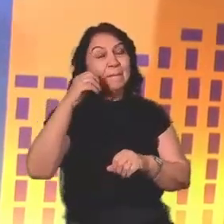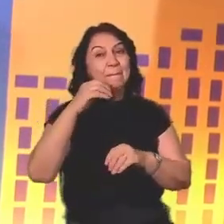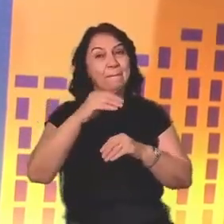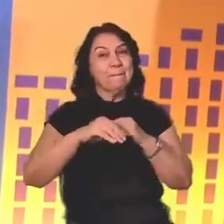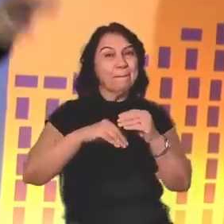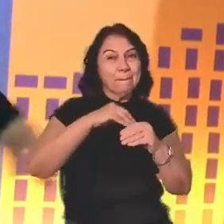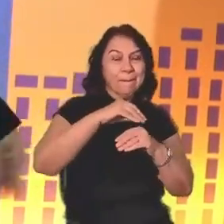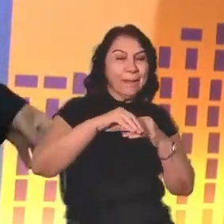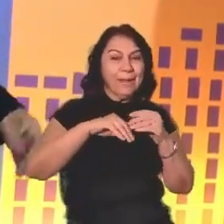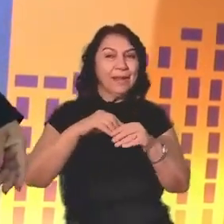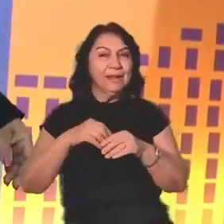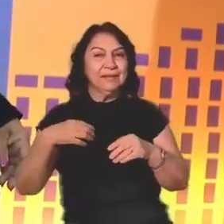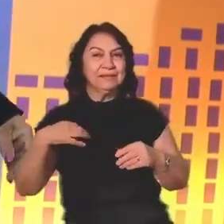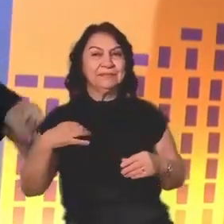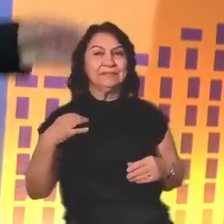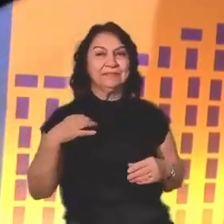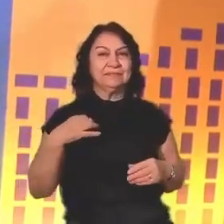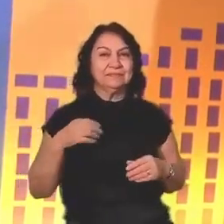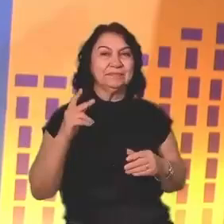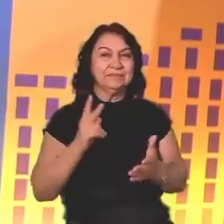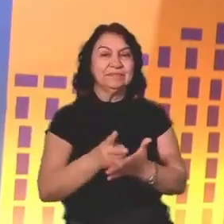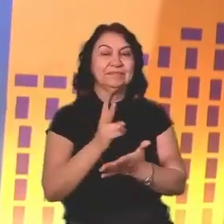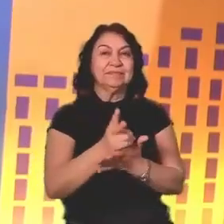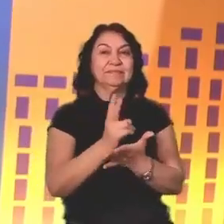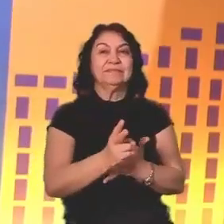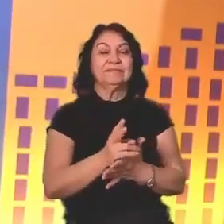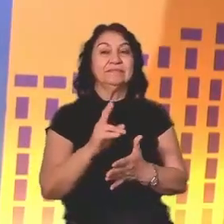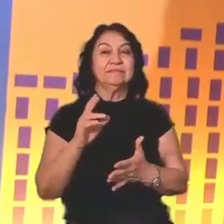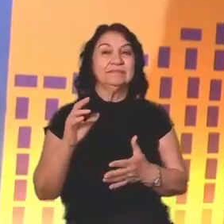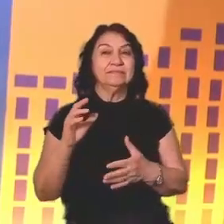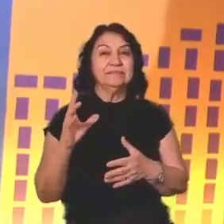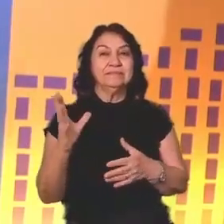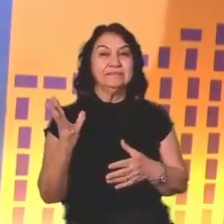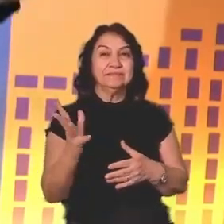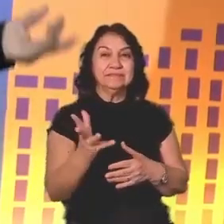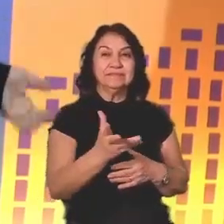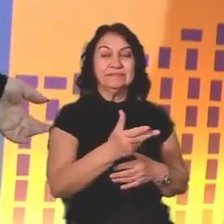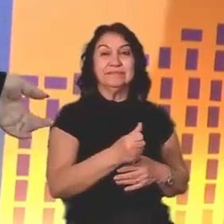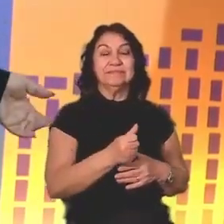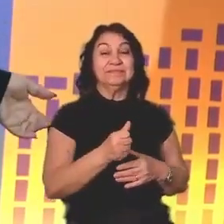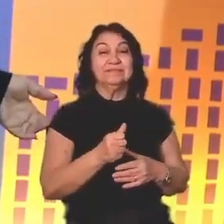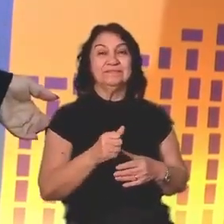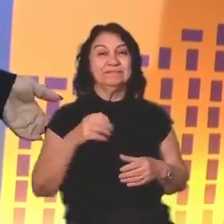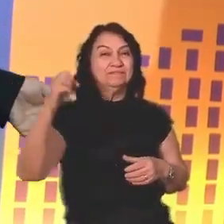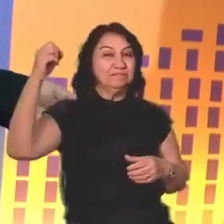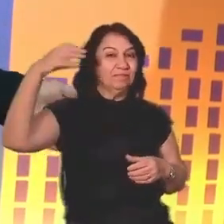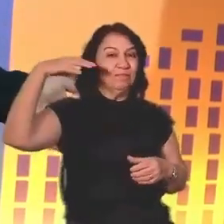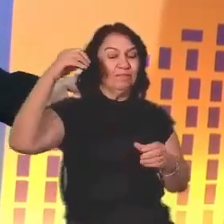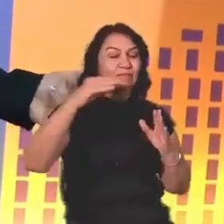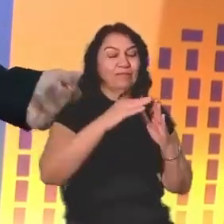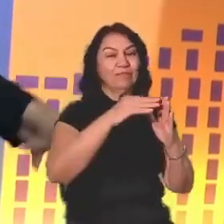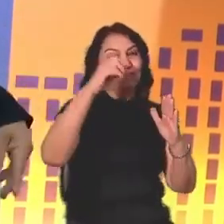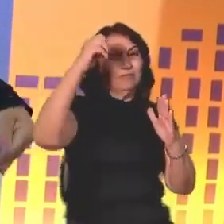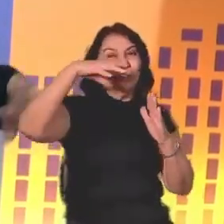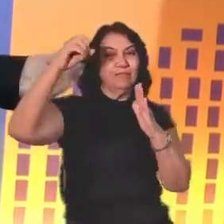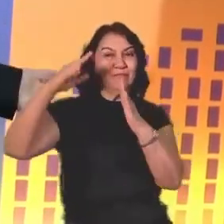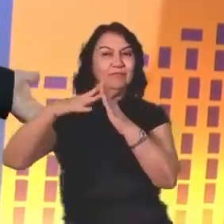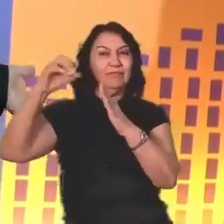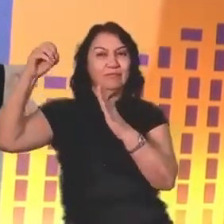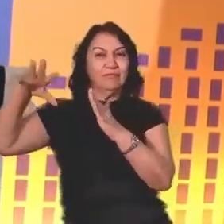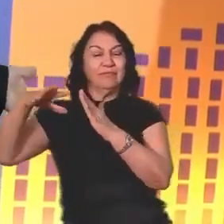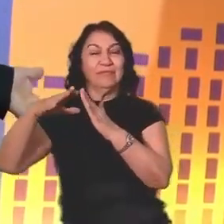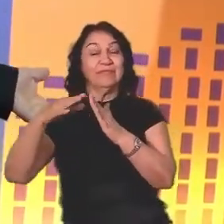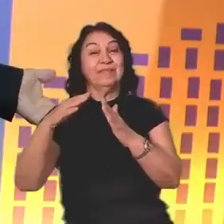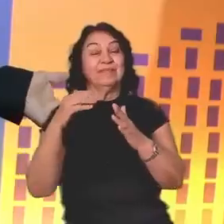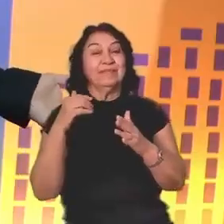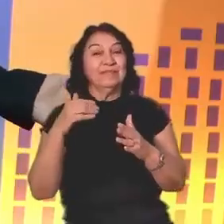em voluntariado, né? Todo mundo colocou a luz. A minha casa foi a última. A luz chegou lá dia 23